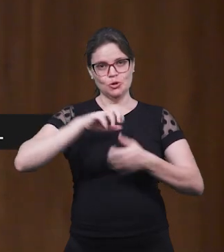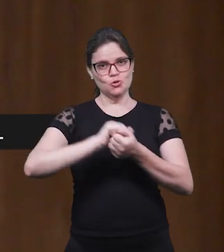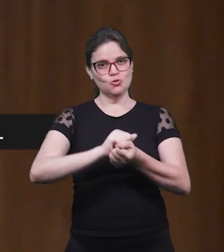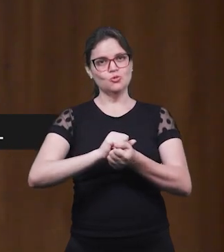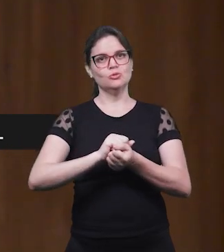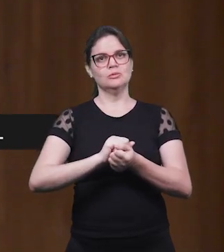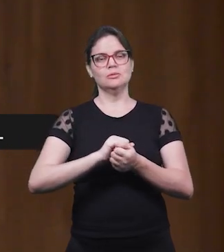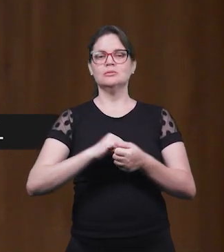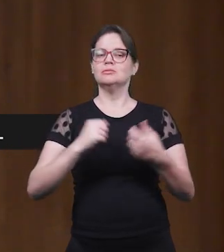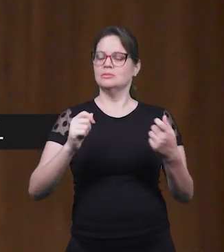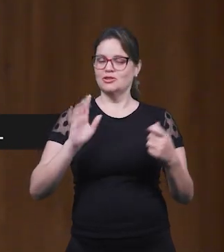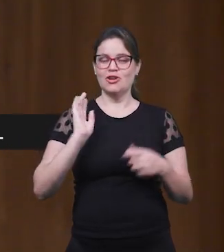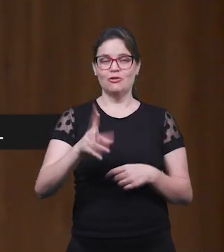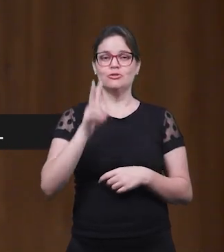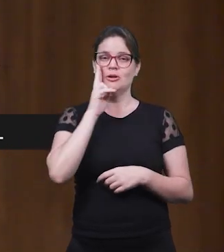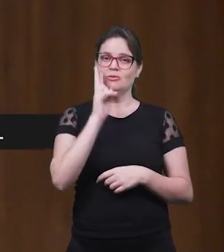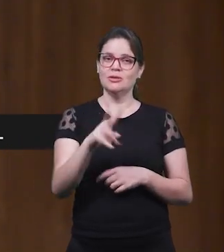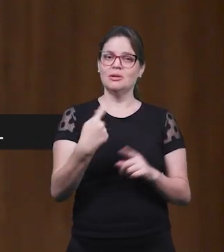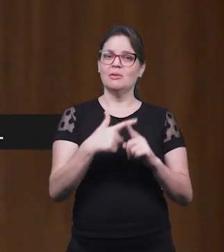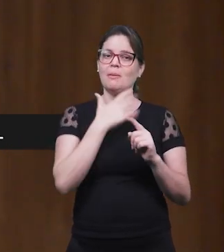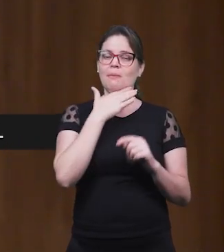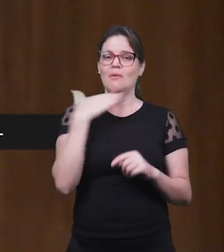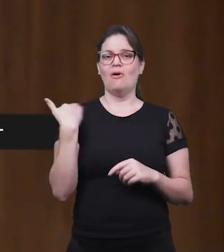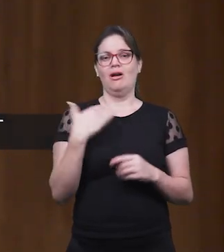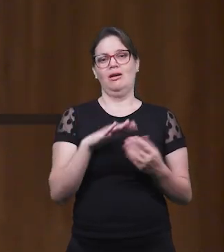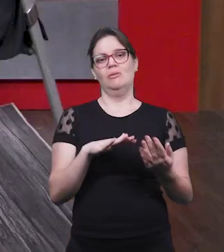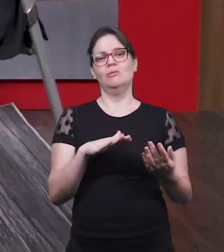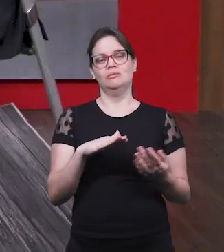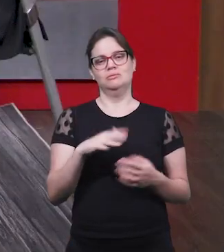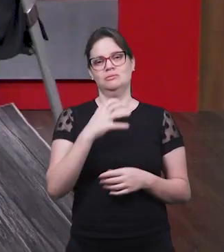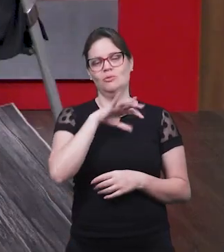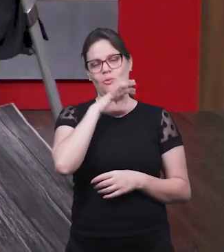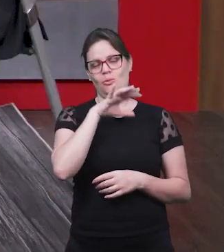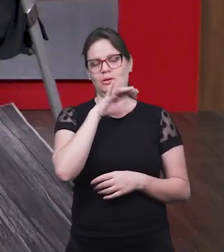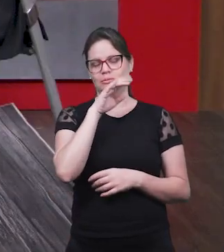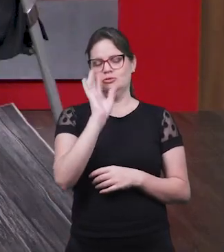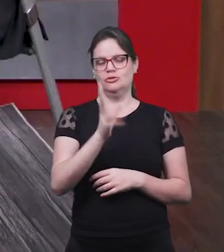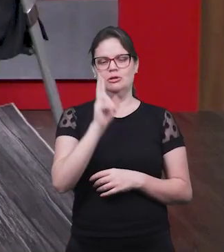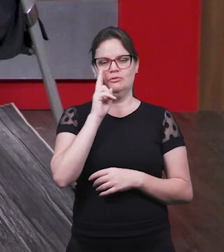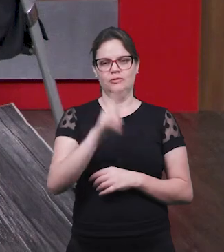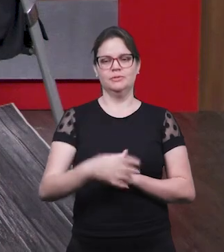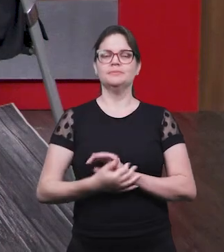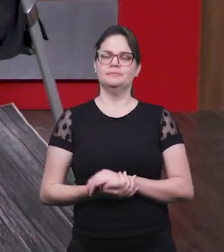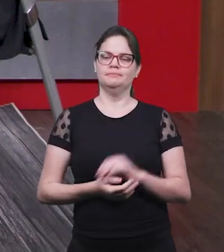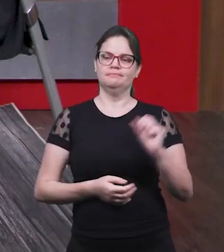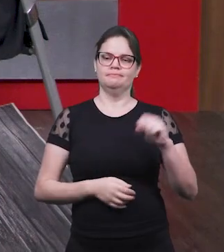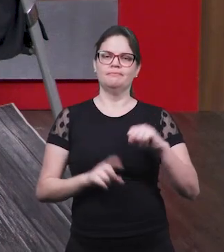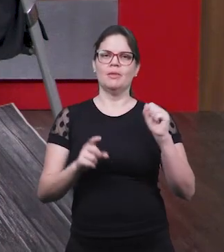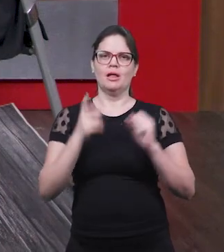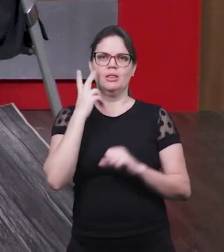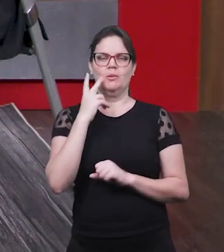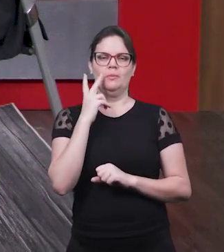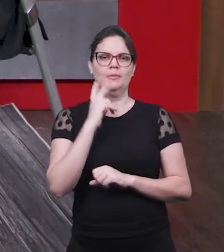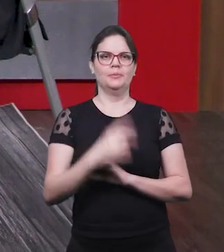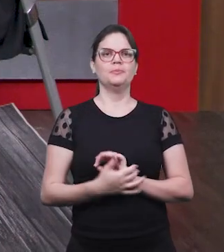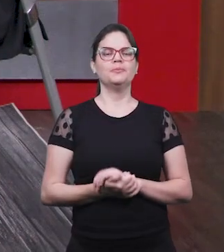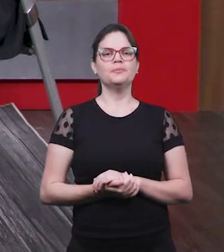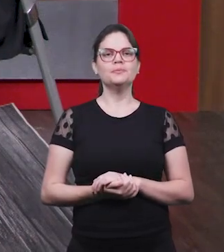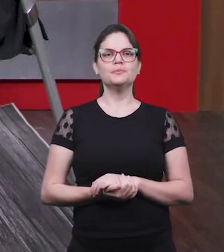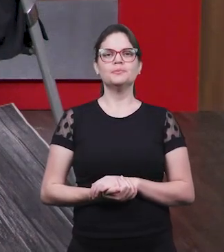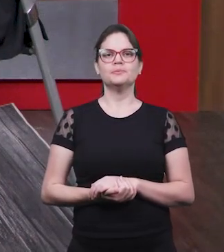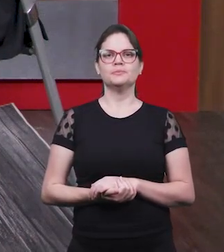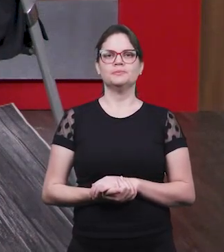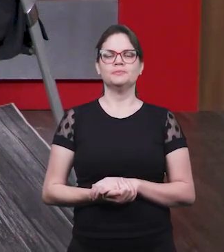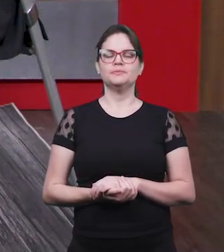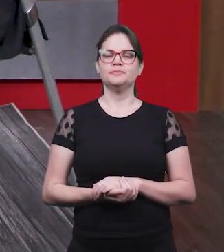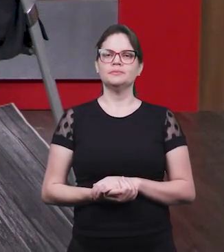vezes entrar em quadro depressivo porque perdeu o pet, né? Sim. Porque perdeu o animal. Isso é muito comum, né? Quais são